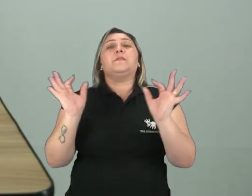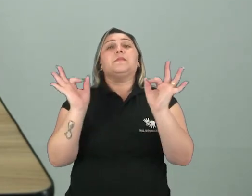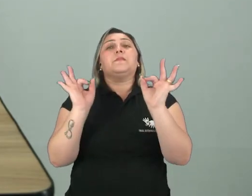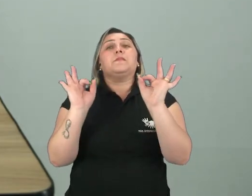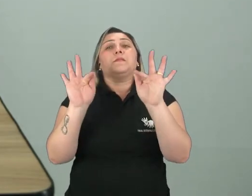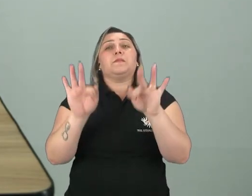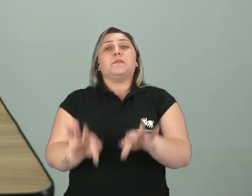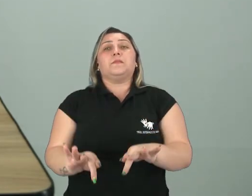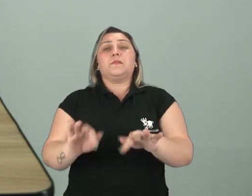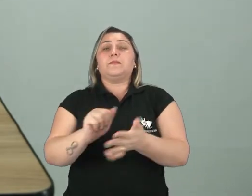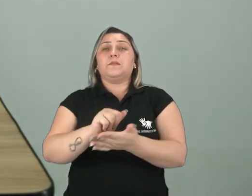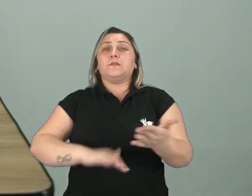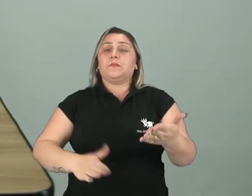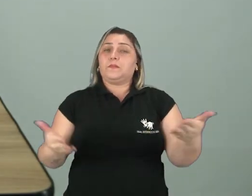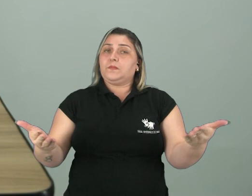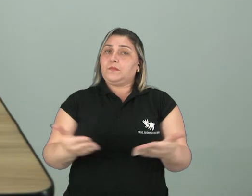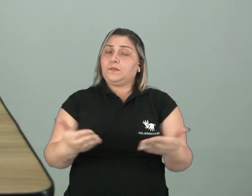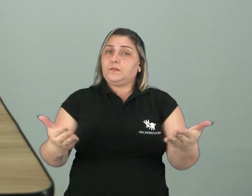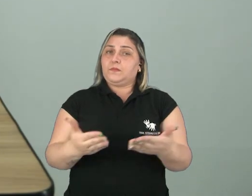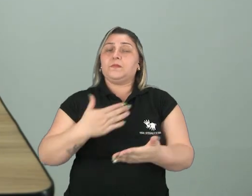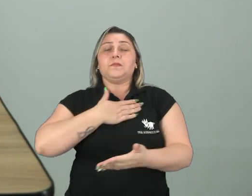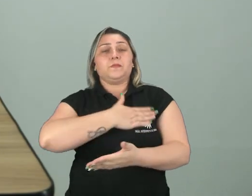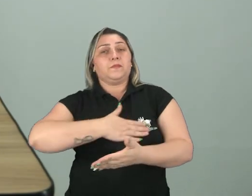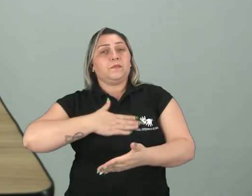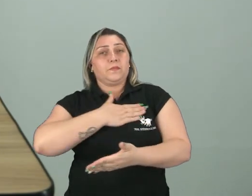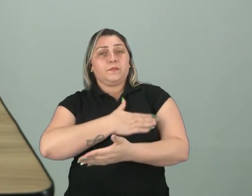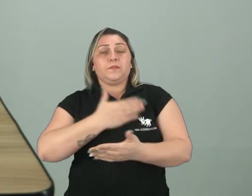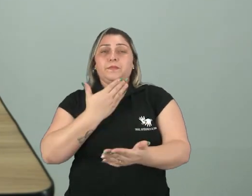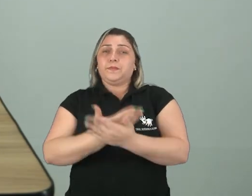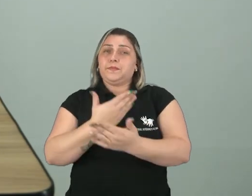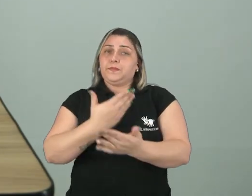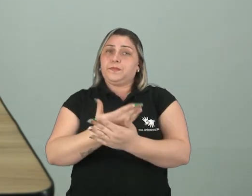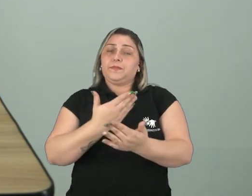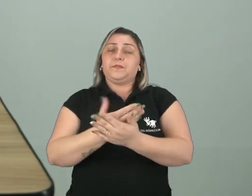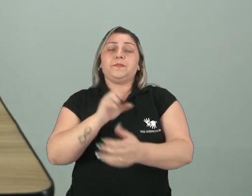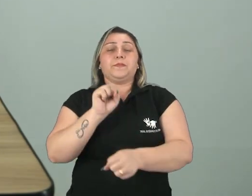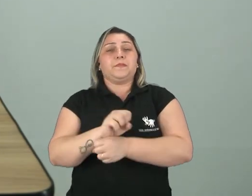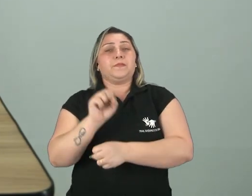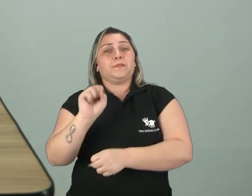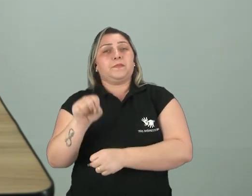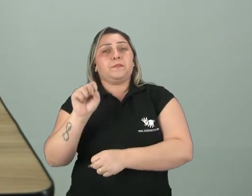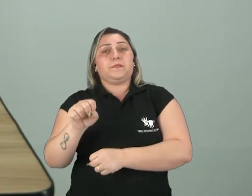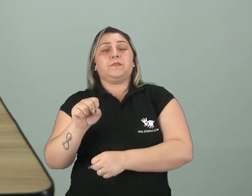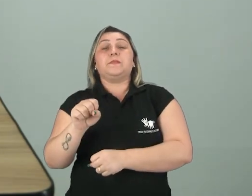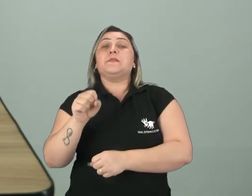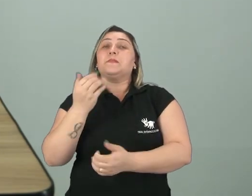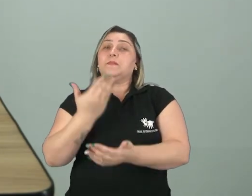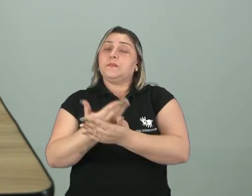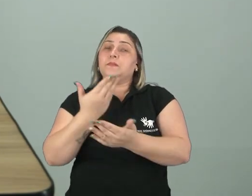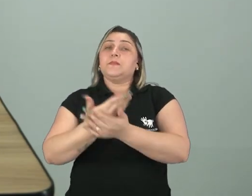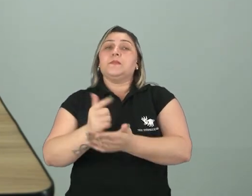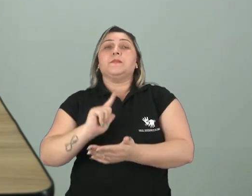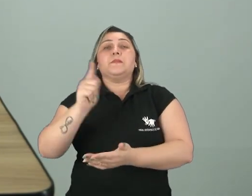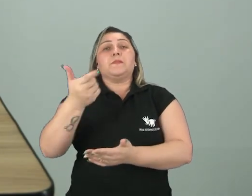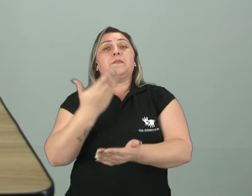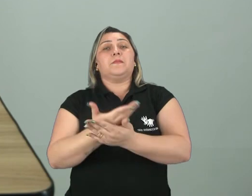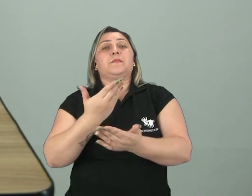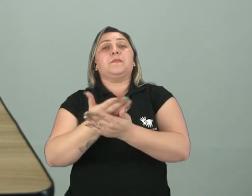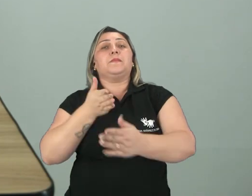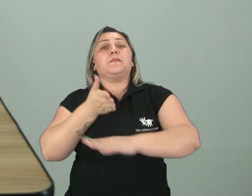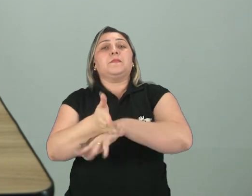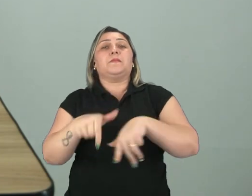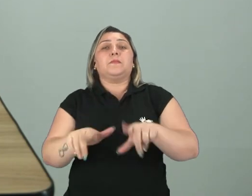concluímos a nossa atividade de hoje gostaram desta aula Espero que sim para esta e outras